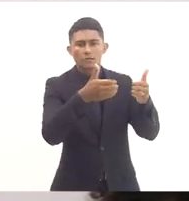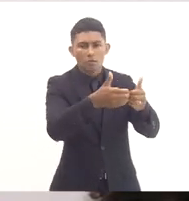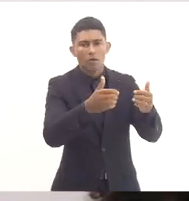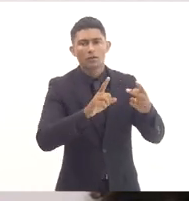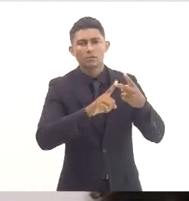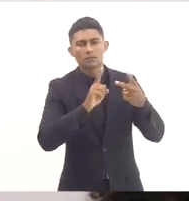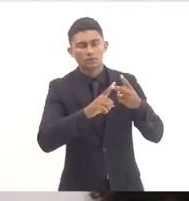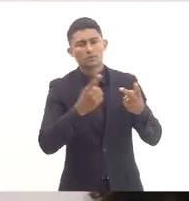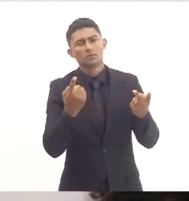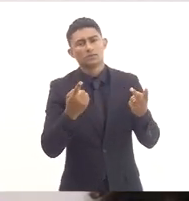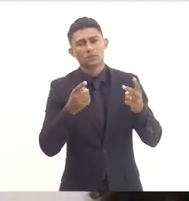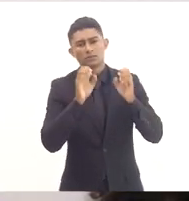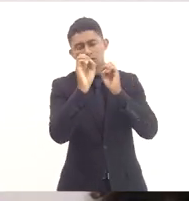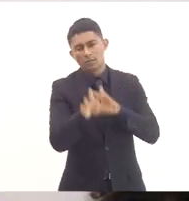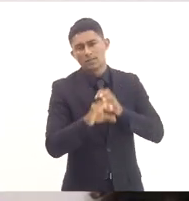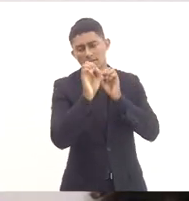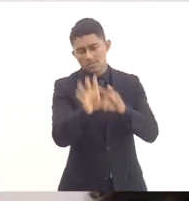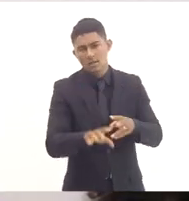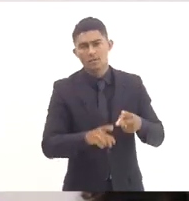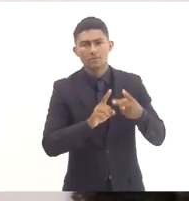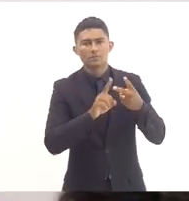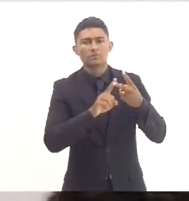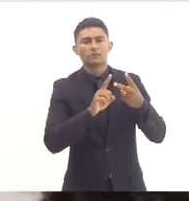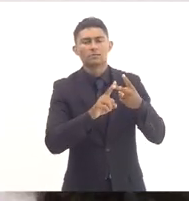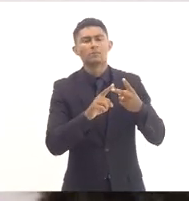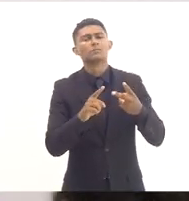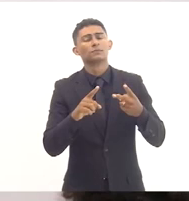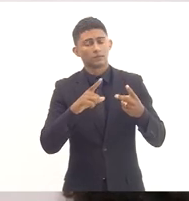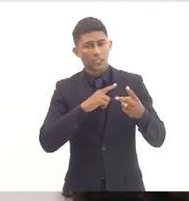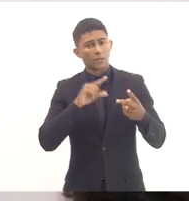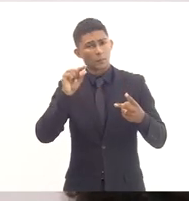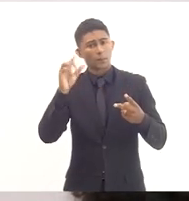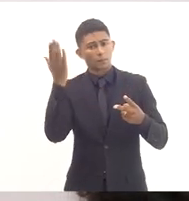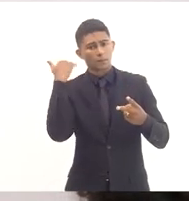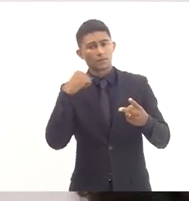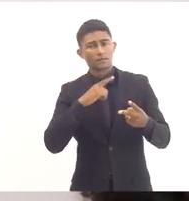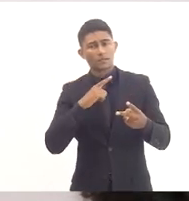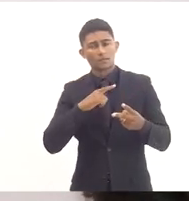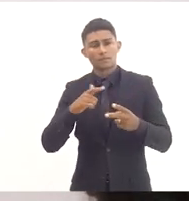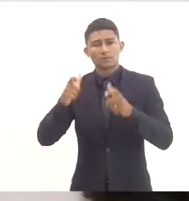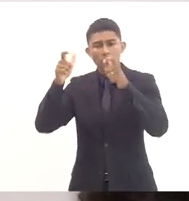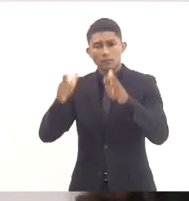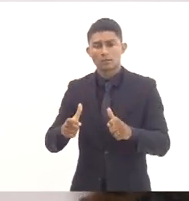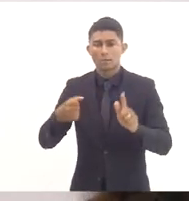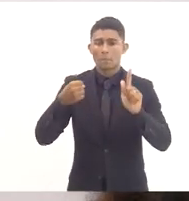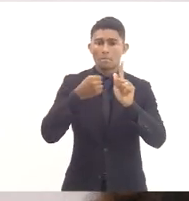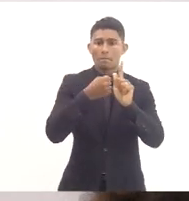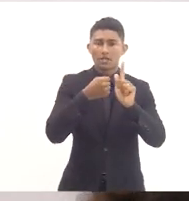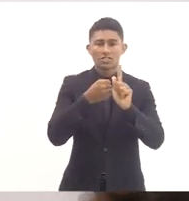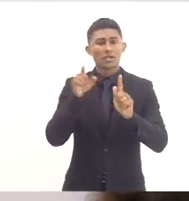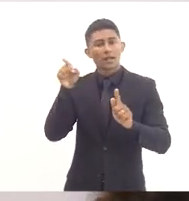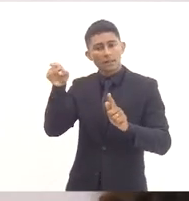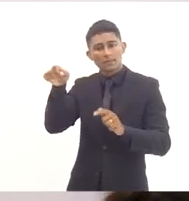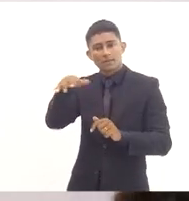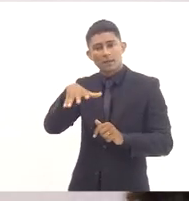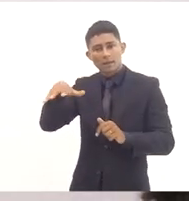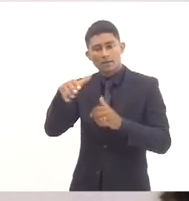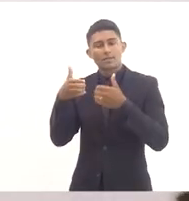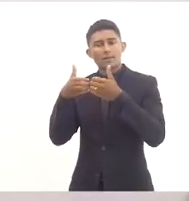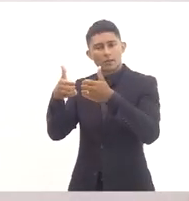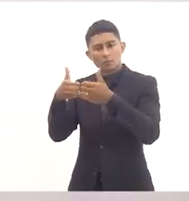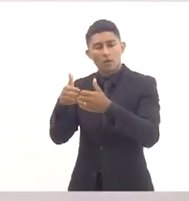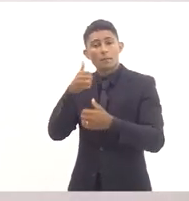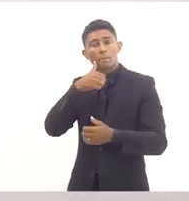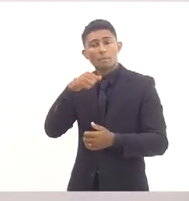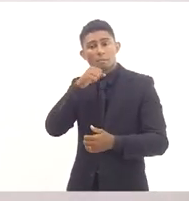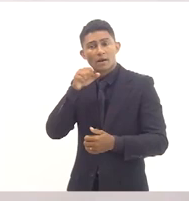nós mesmos resolvemos agora há pouco tempo é três situações em Magé coração transporte que também foi mancha que procurou e